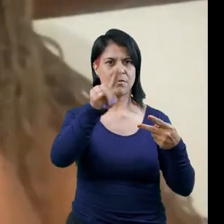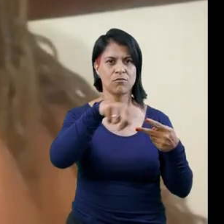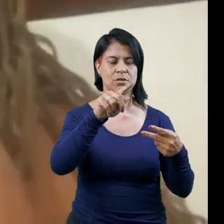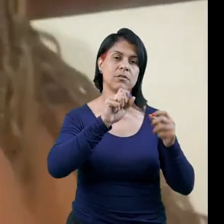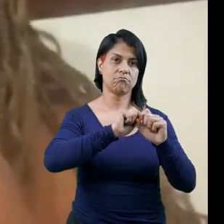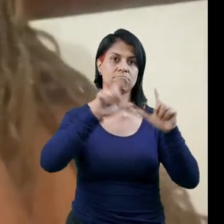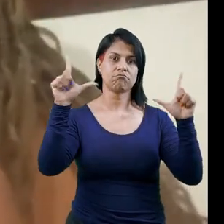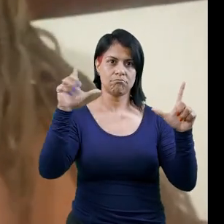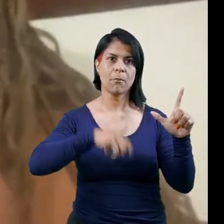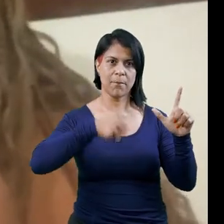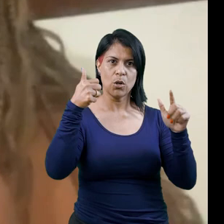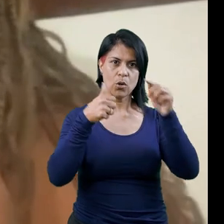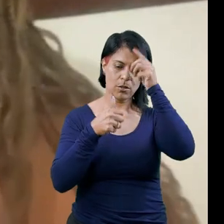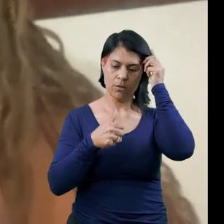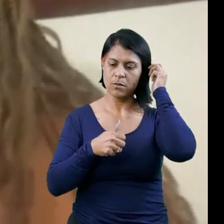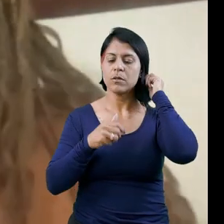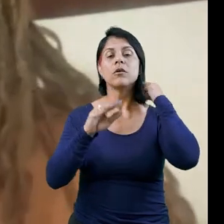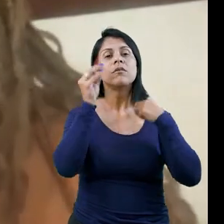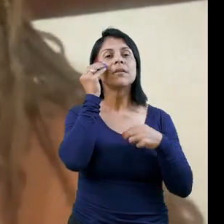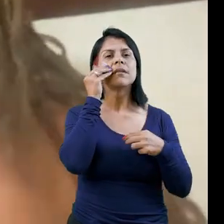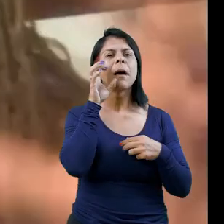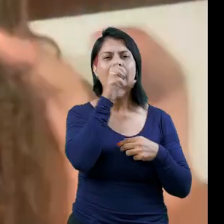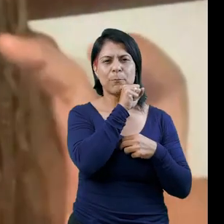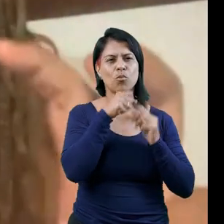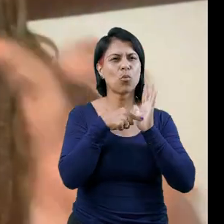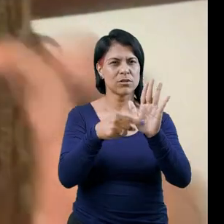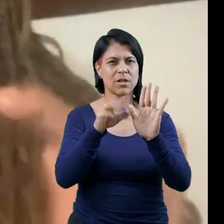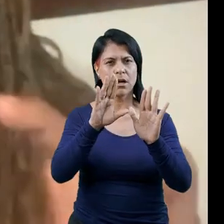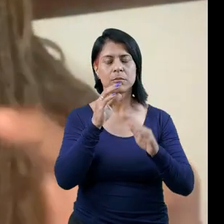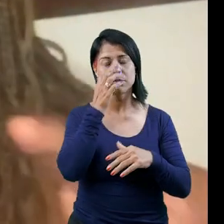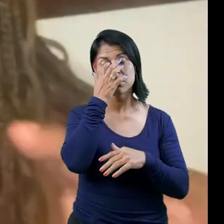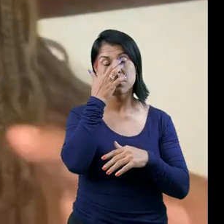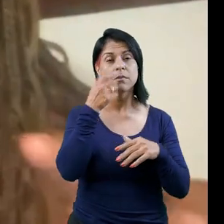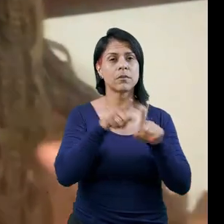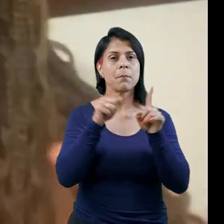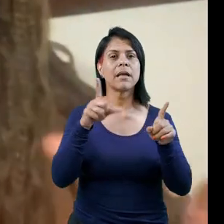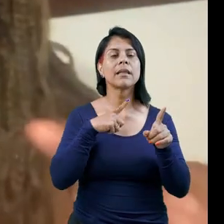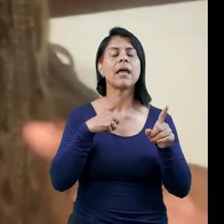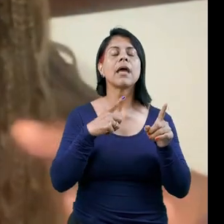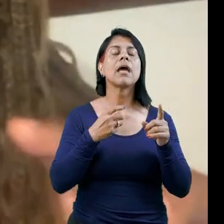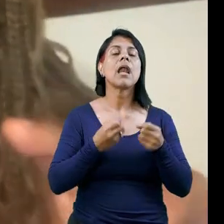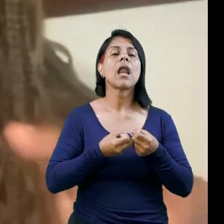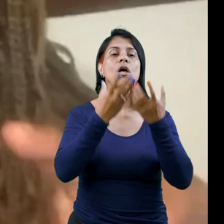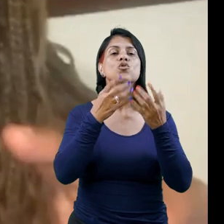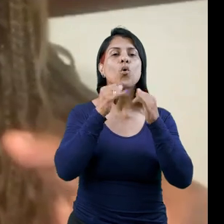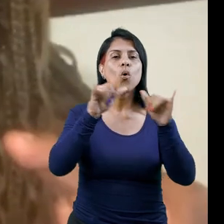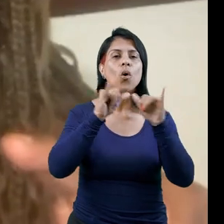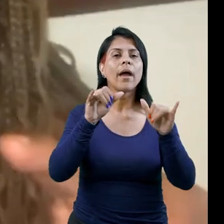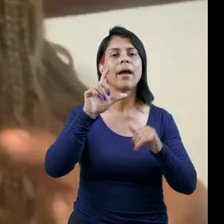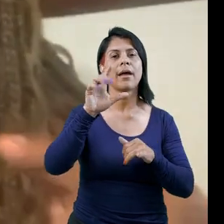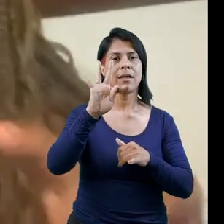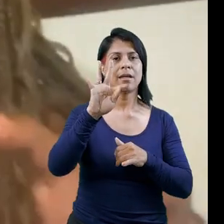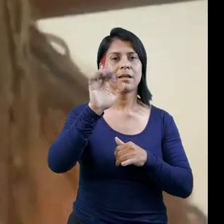abre. Acho que não, consigo mostrar rápido. A Annelise, quando ela lançou o álbum Taurina, isso em 2018, se eu